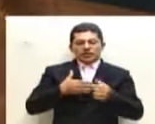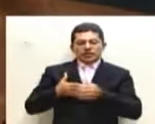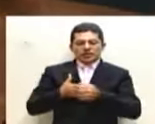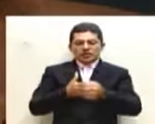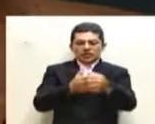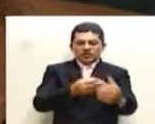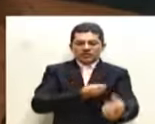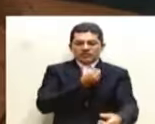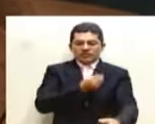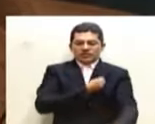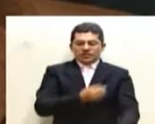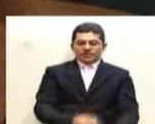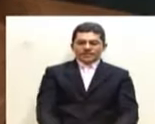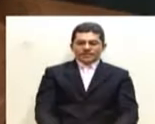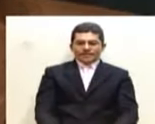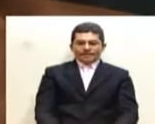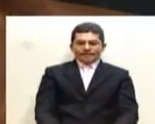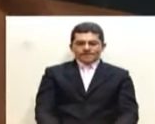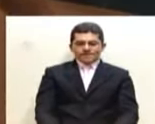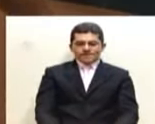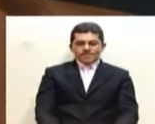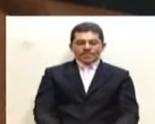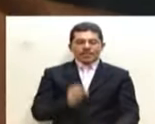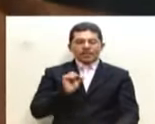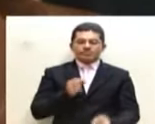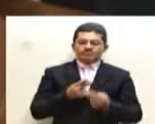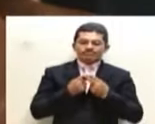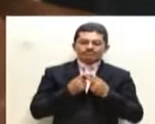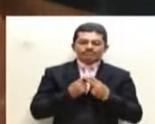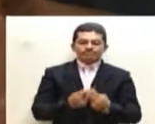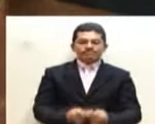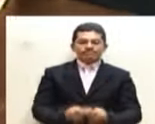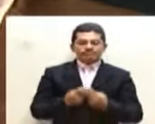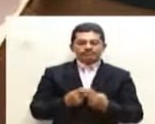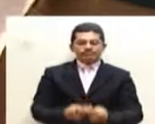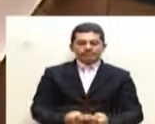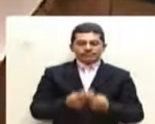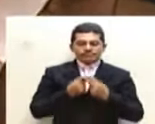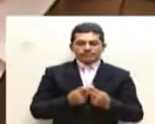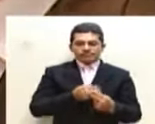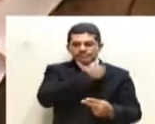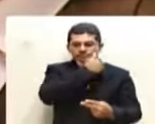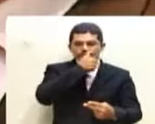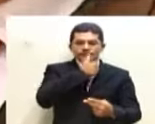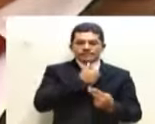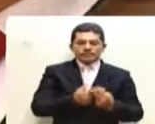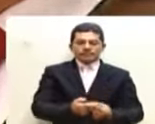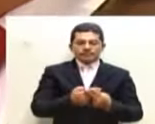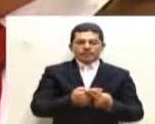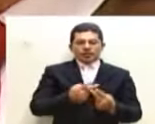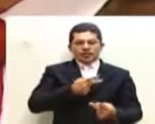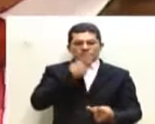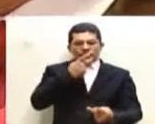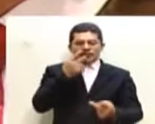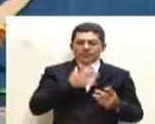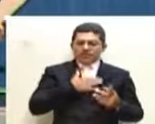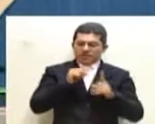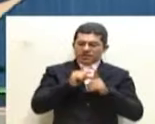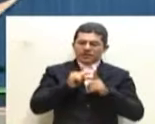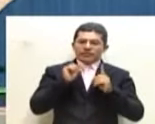vida pública, que é a palavra tolerância. E eu quero concluir essa minha fala falando de